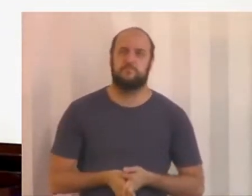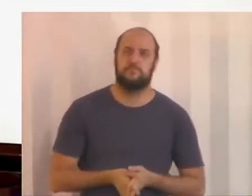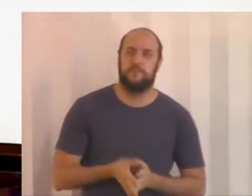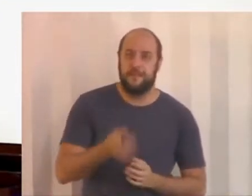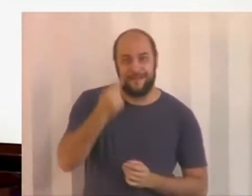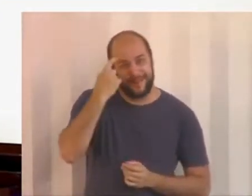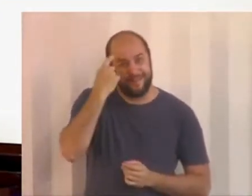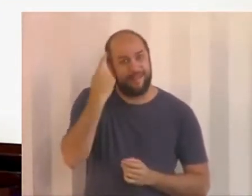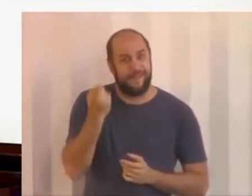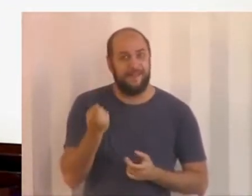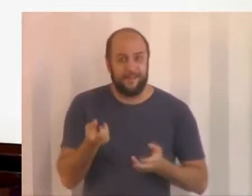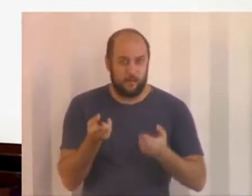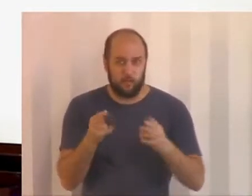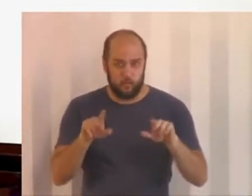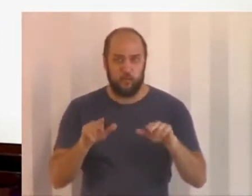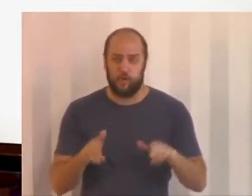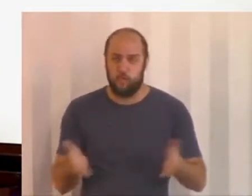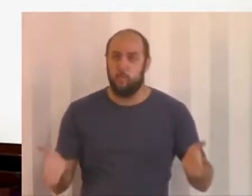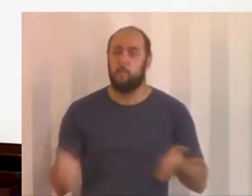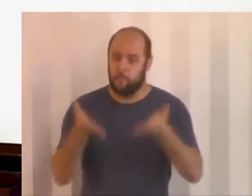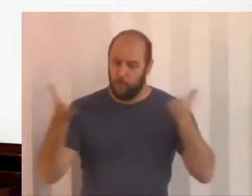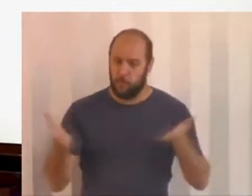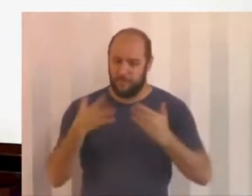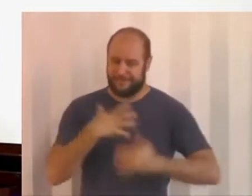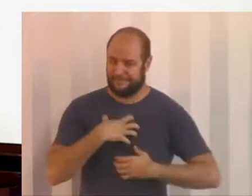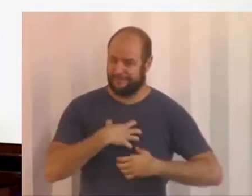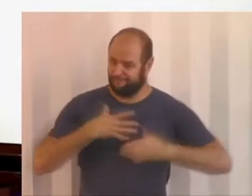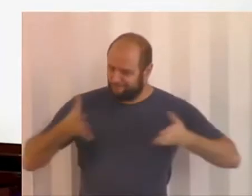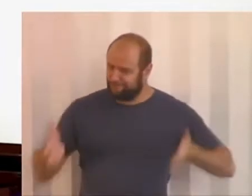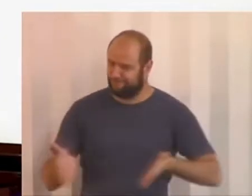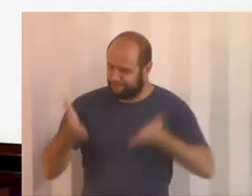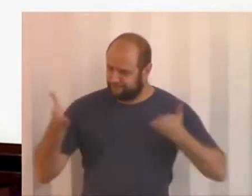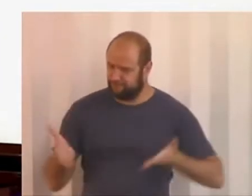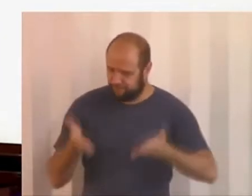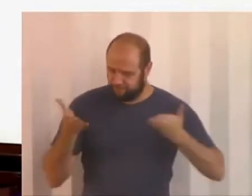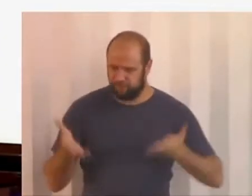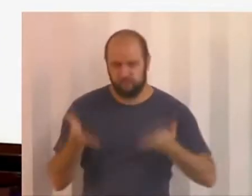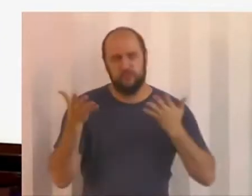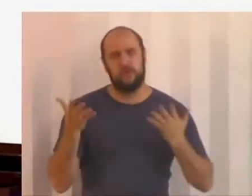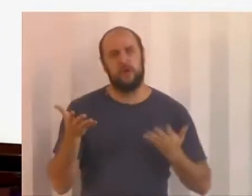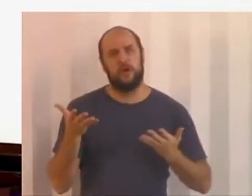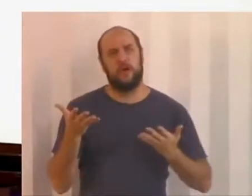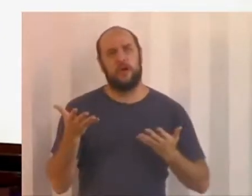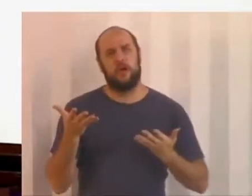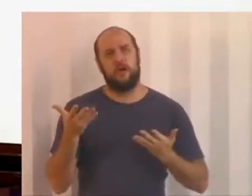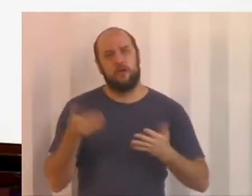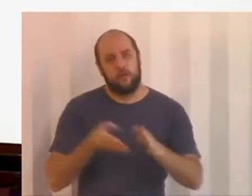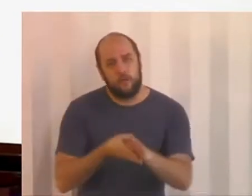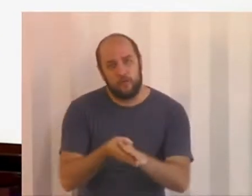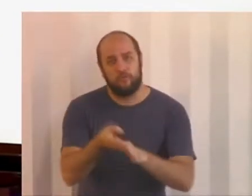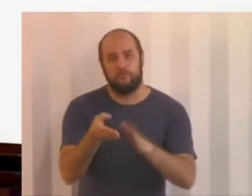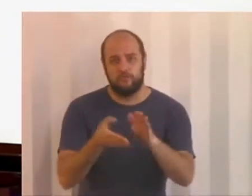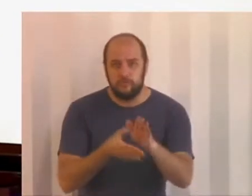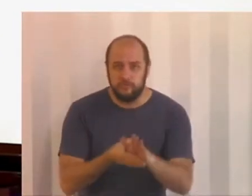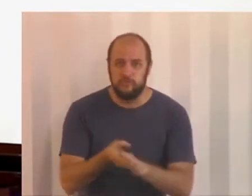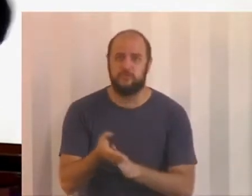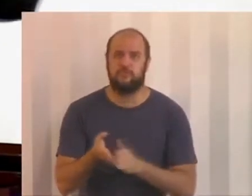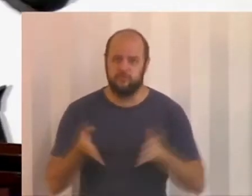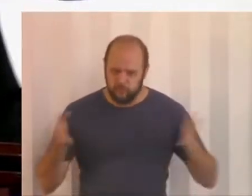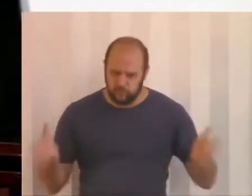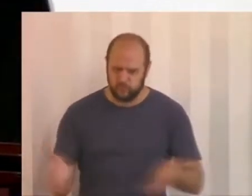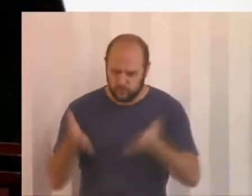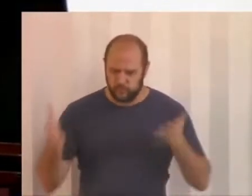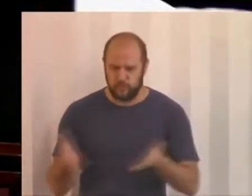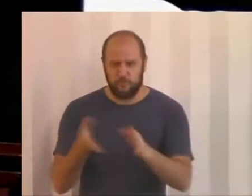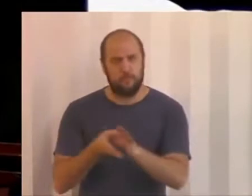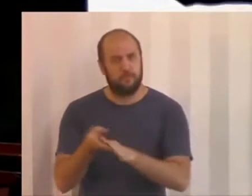é ser motivado a consolar, motivado a